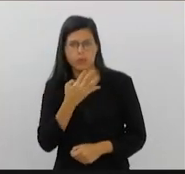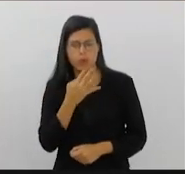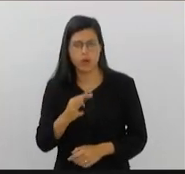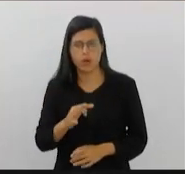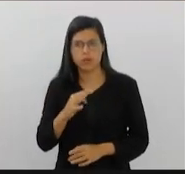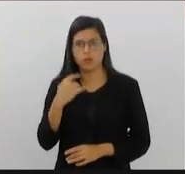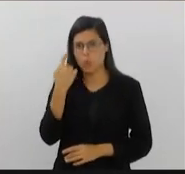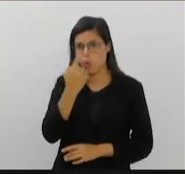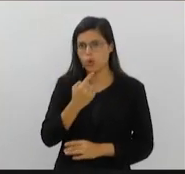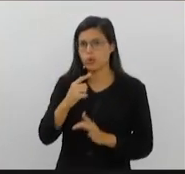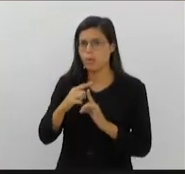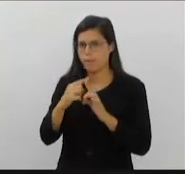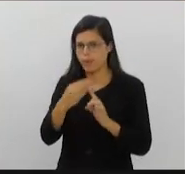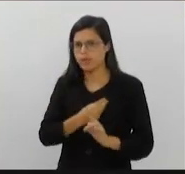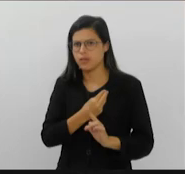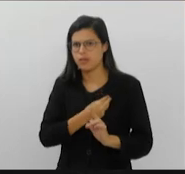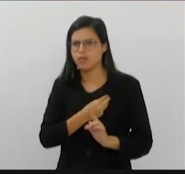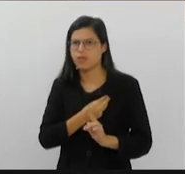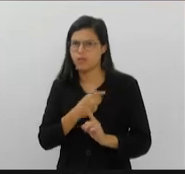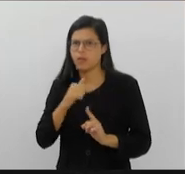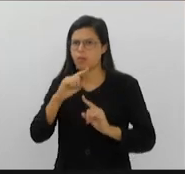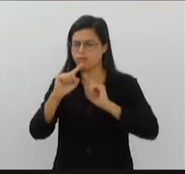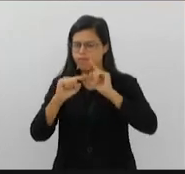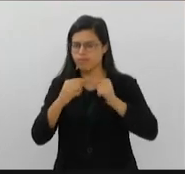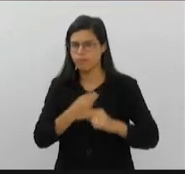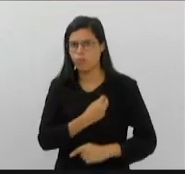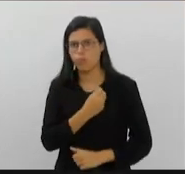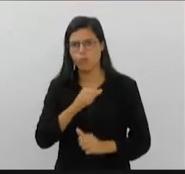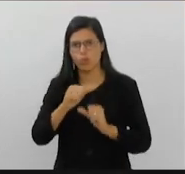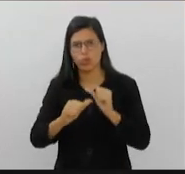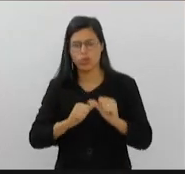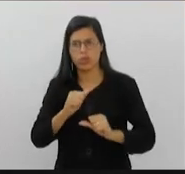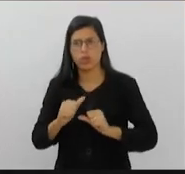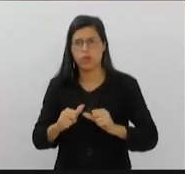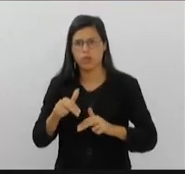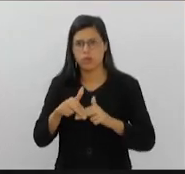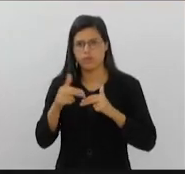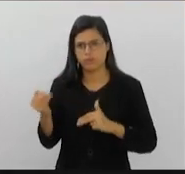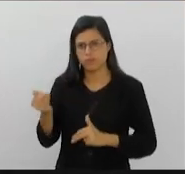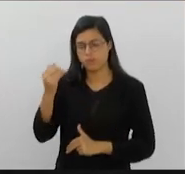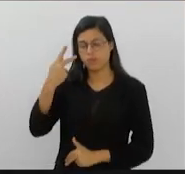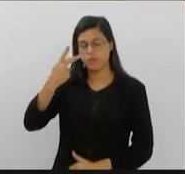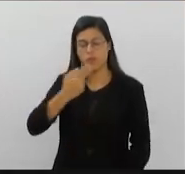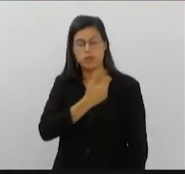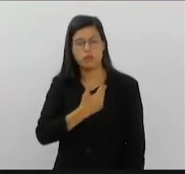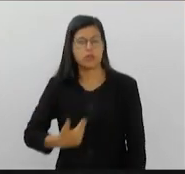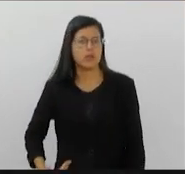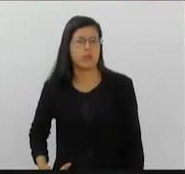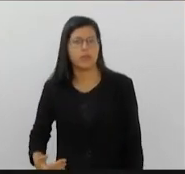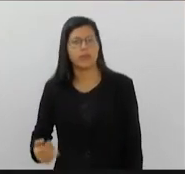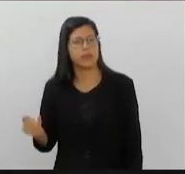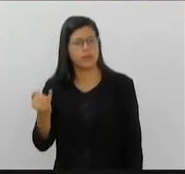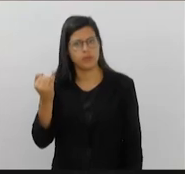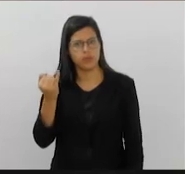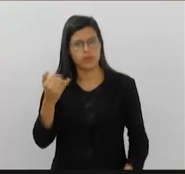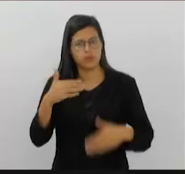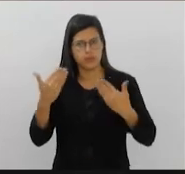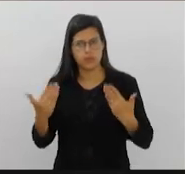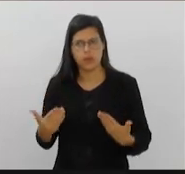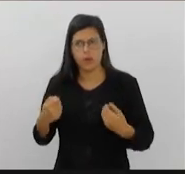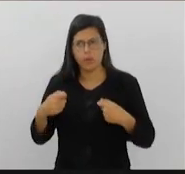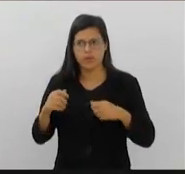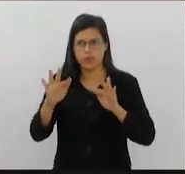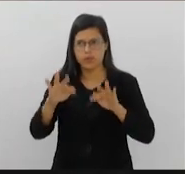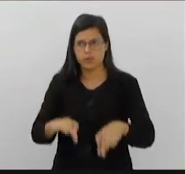mas as vidas são alcançadas, e isso é potente, é importante, por isso as políticas públicas são fundamentais. Então, assim, eu preciso